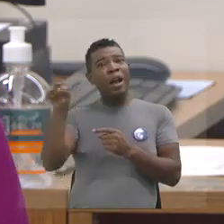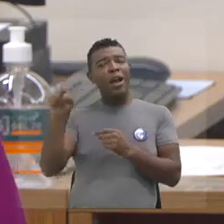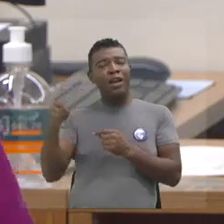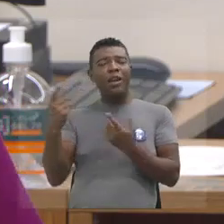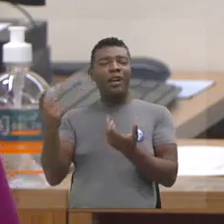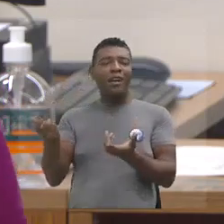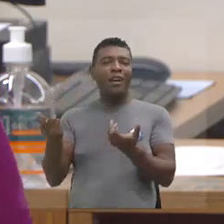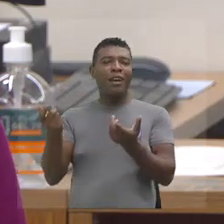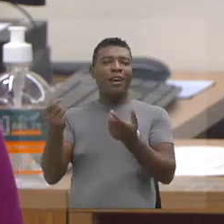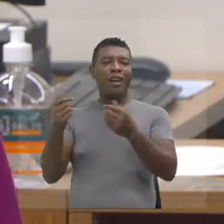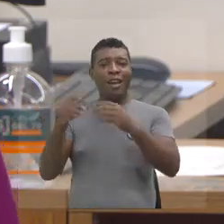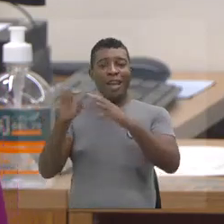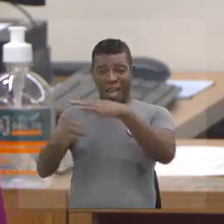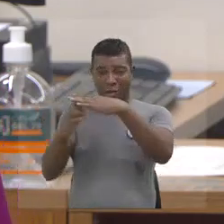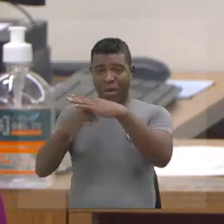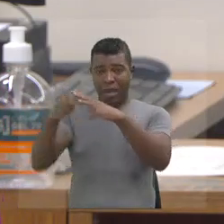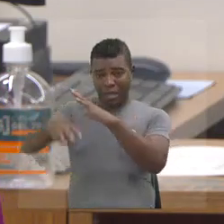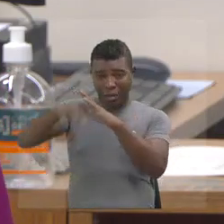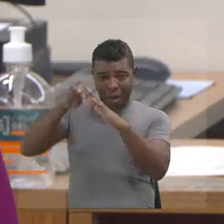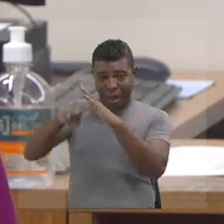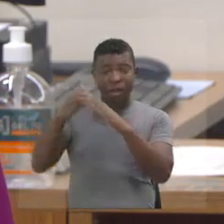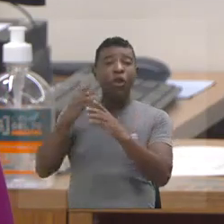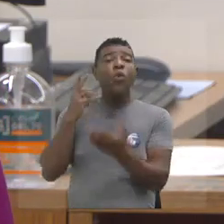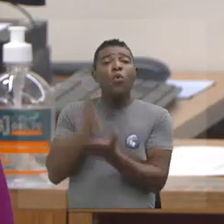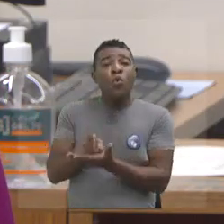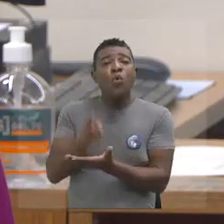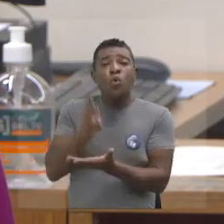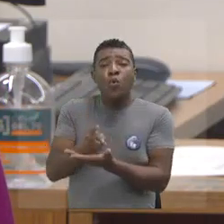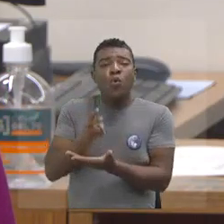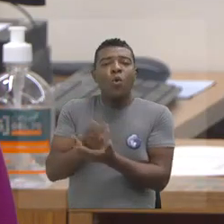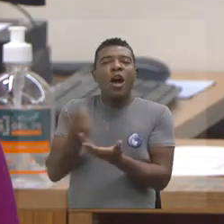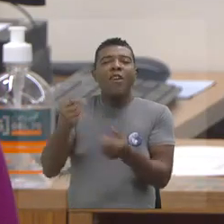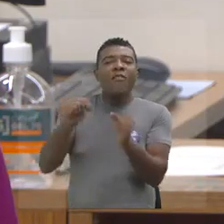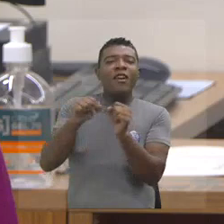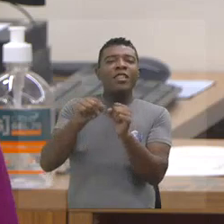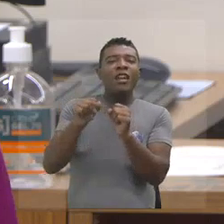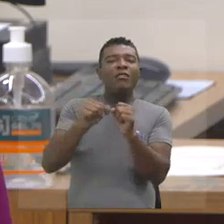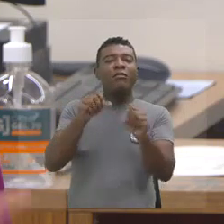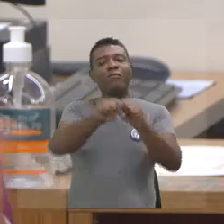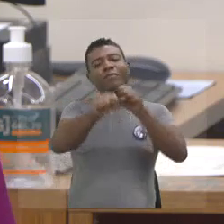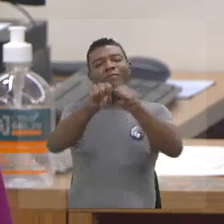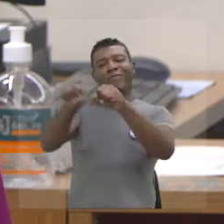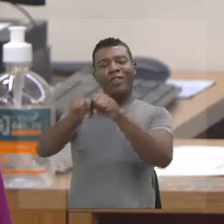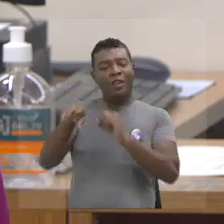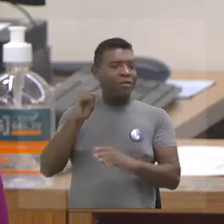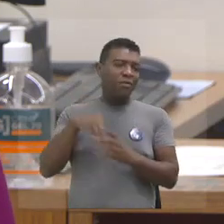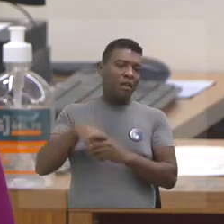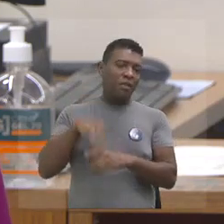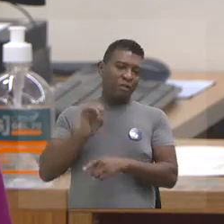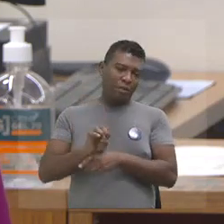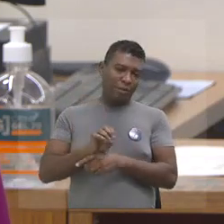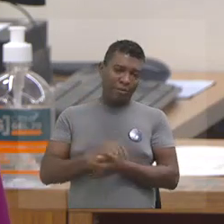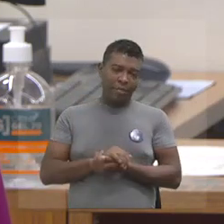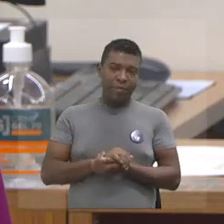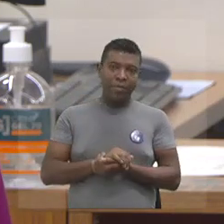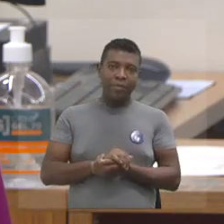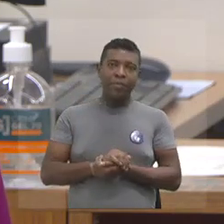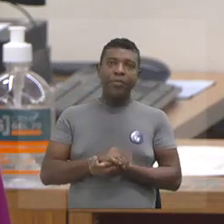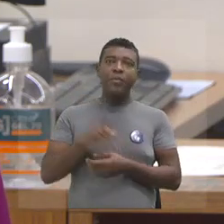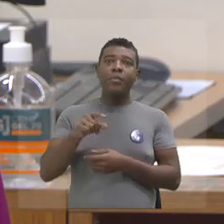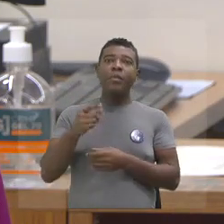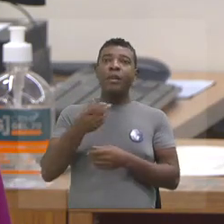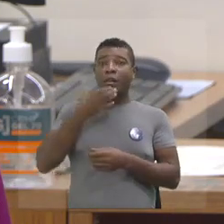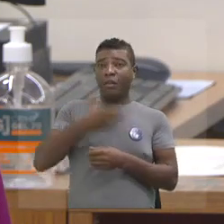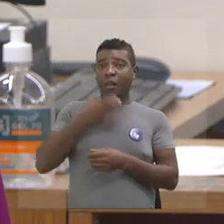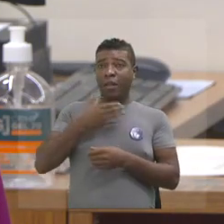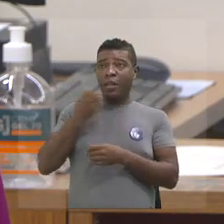continuarem atuando livremente Como atua no nosso estado e a pergunta mesmo é no último ciclo da Assembleia fiscaliza que foi em